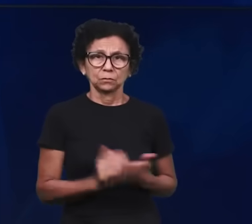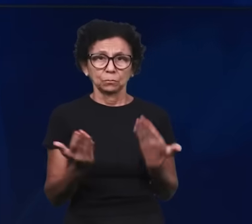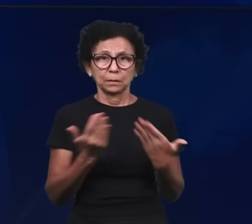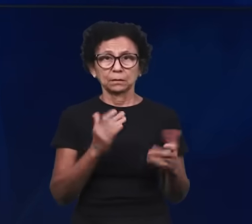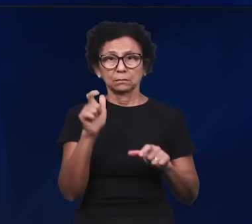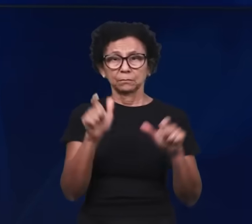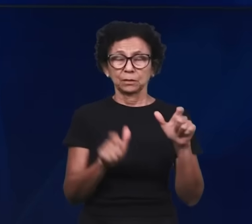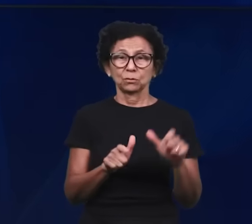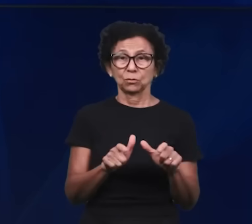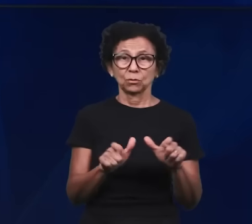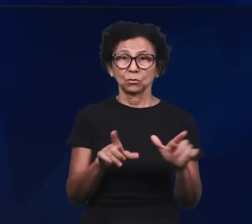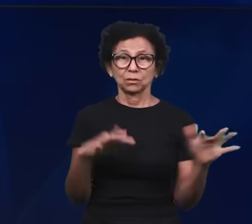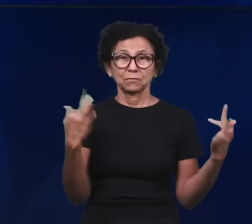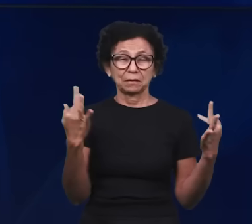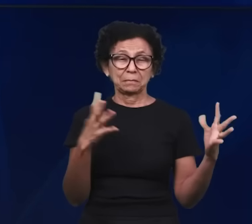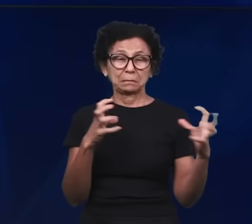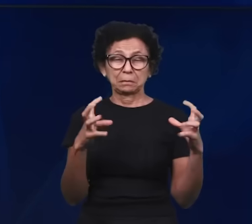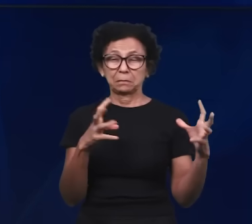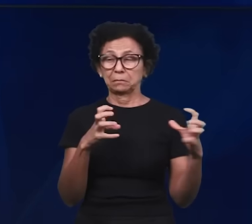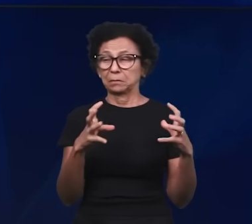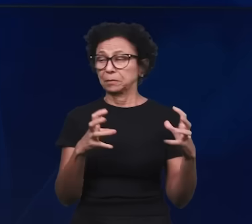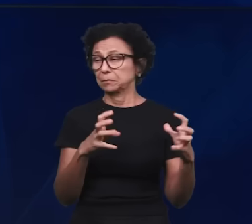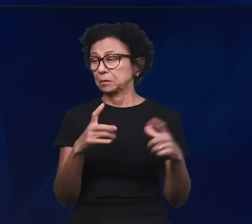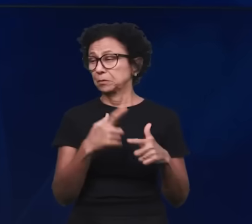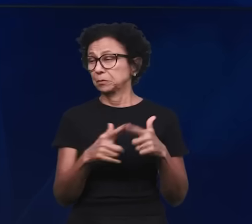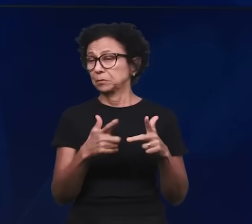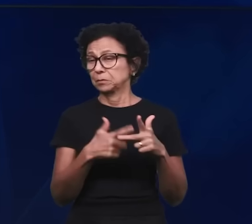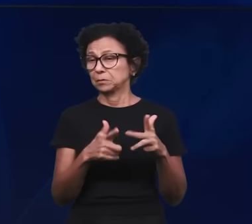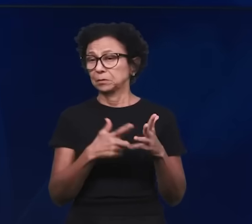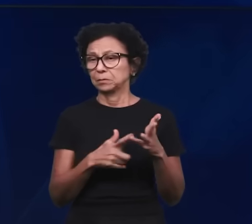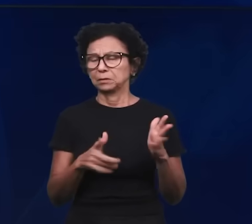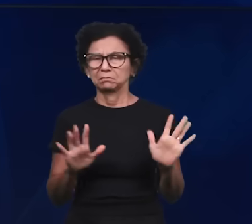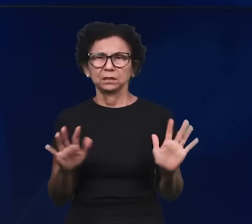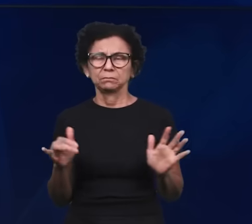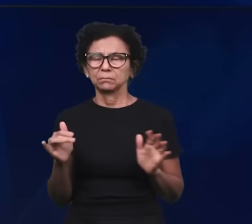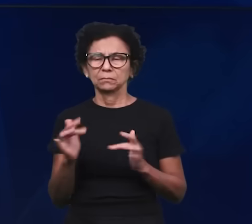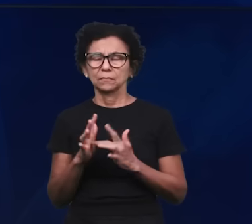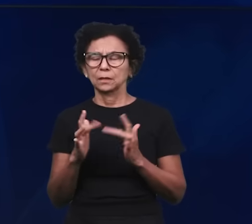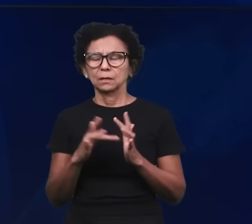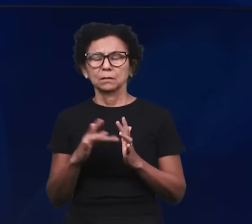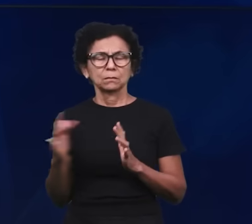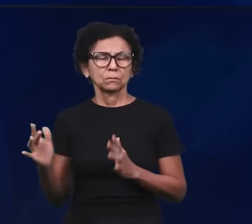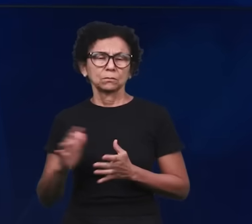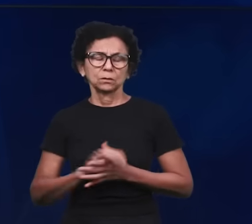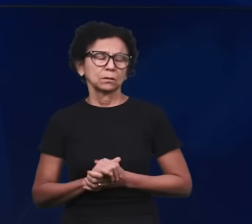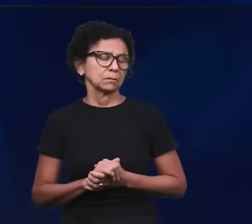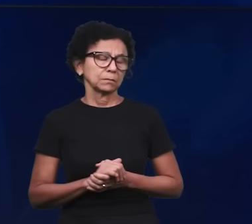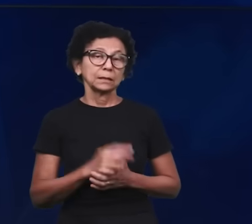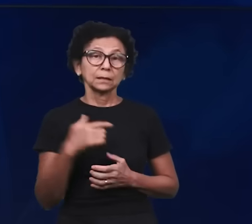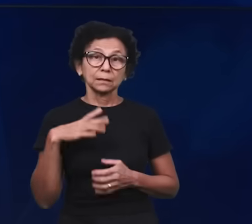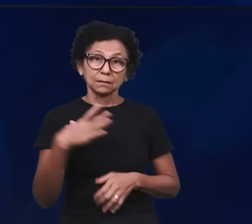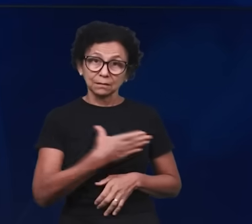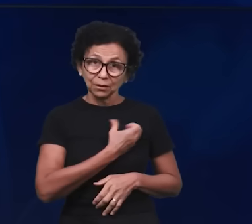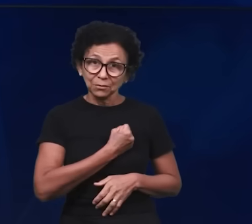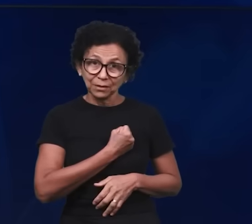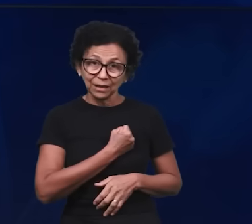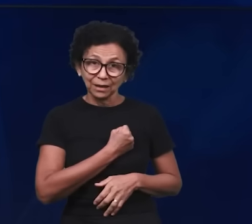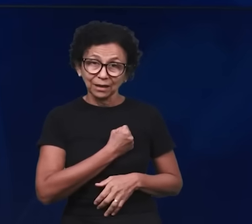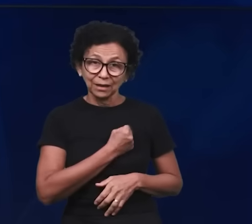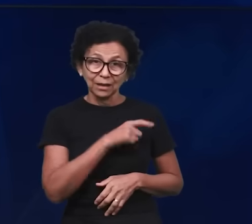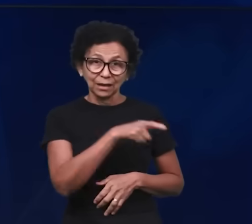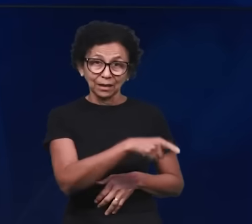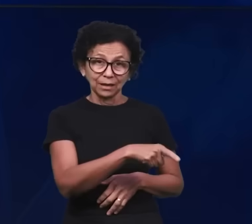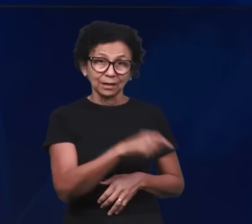conflitos familiares, que Jesus nem entrou nesse conflito judeu-samaritano. O objetivo dele era alcançar aquela mulher.